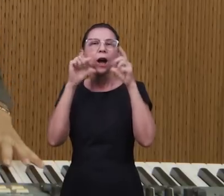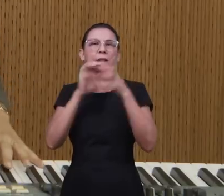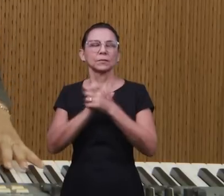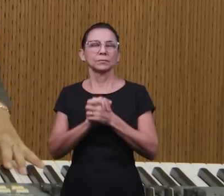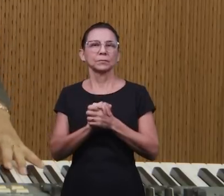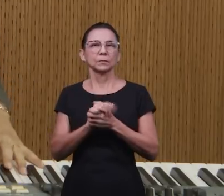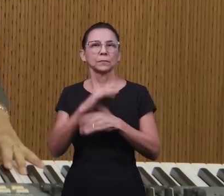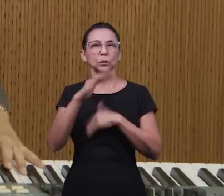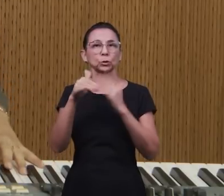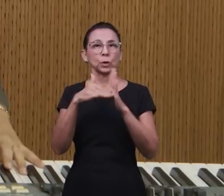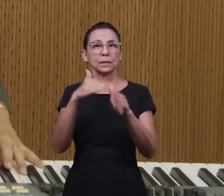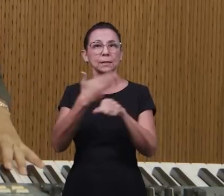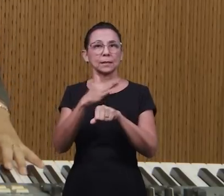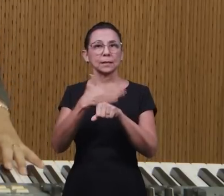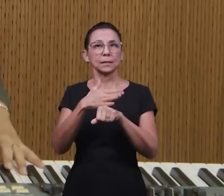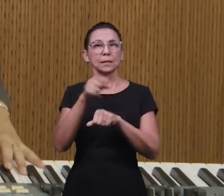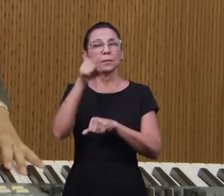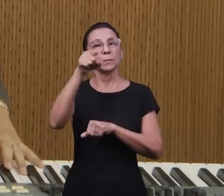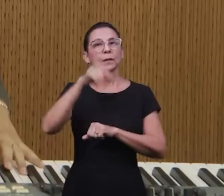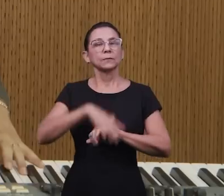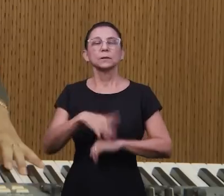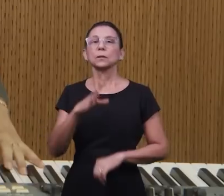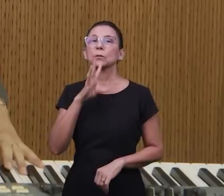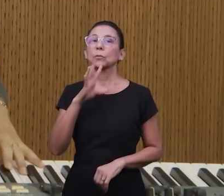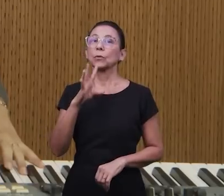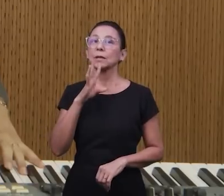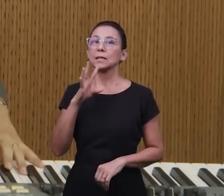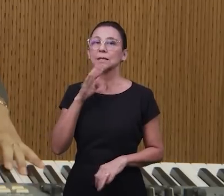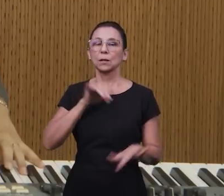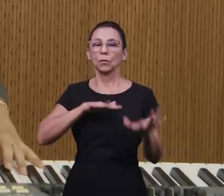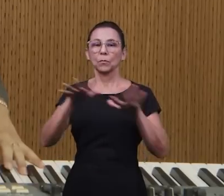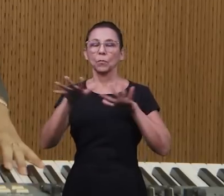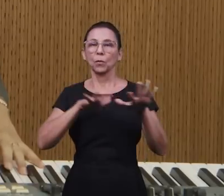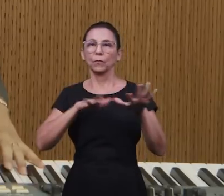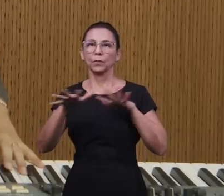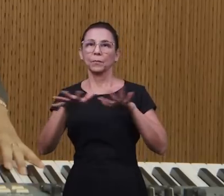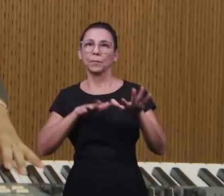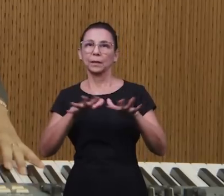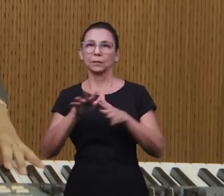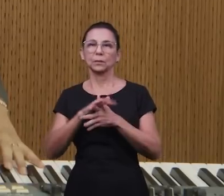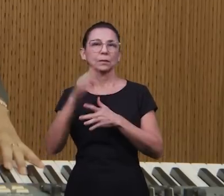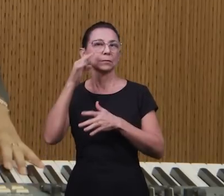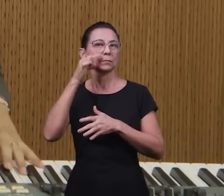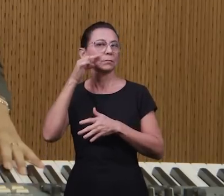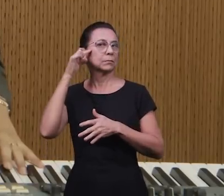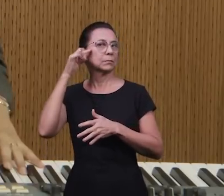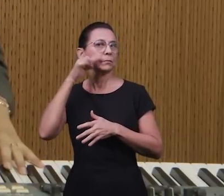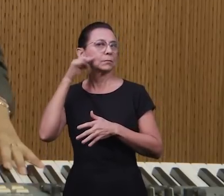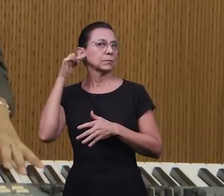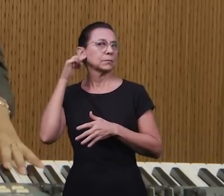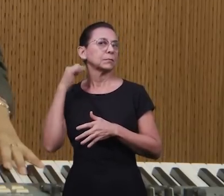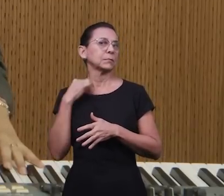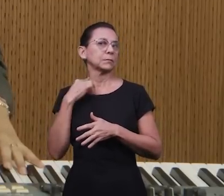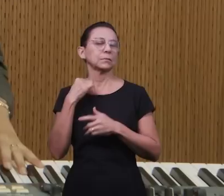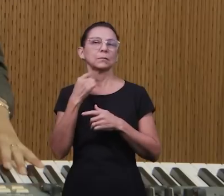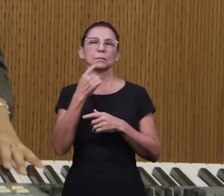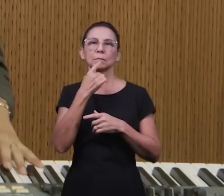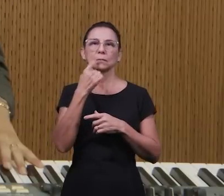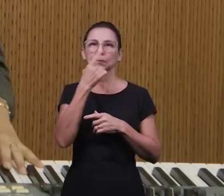E todos esses exercícios servem para você conhecer a movimentação dos seus articuladores.